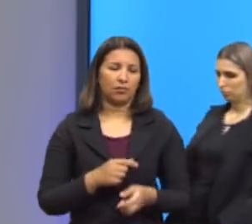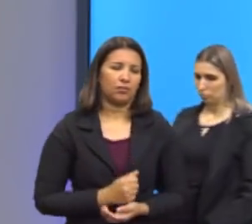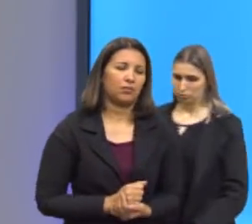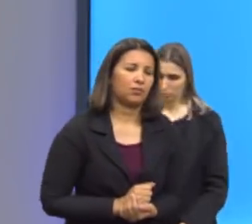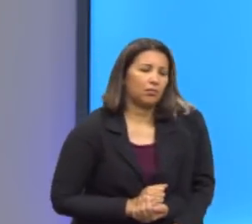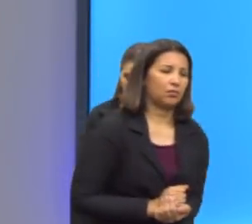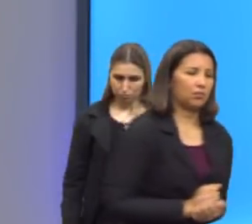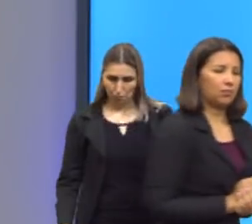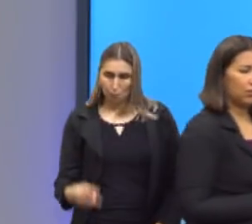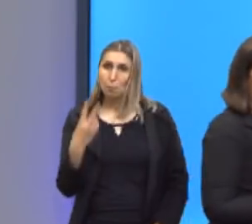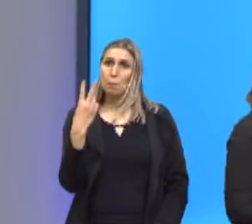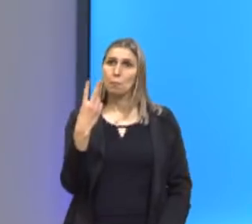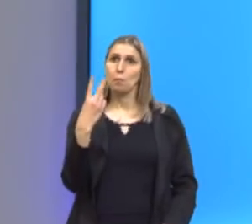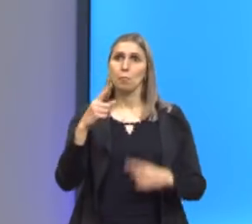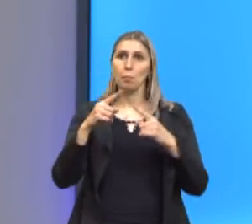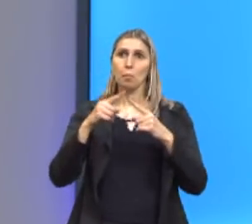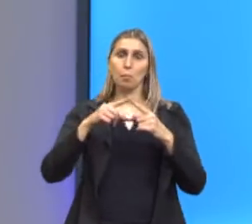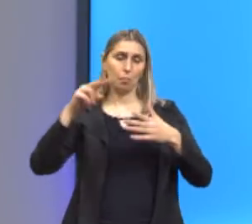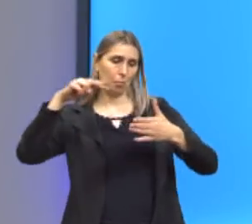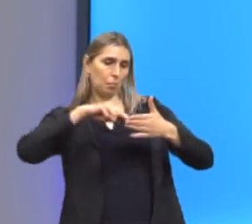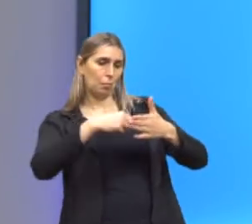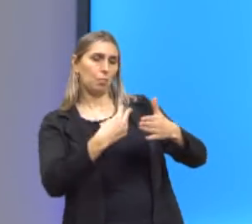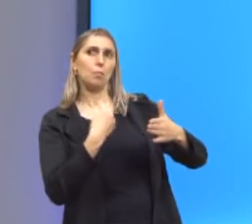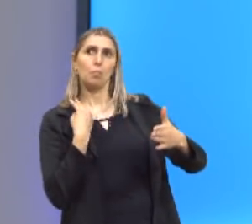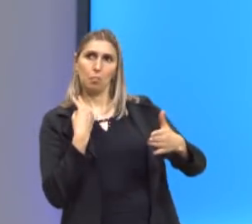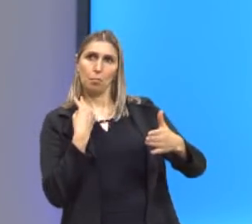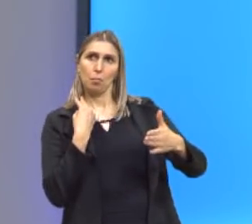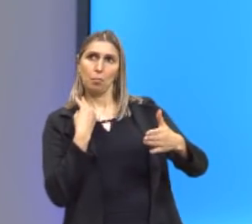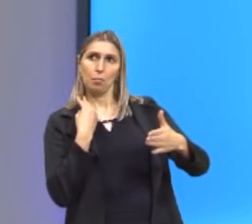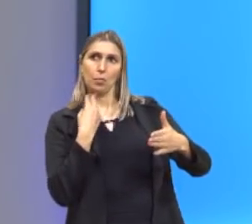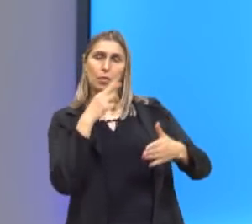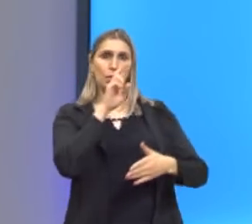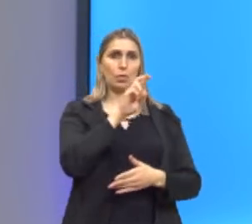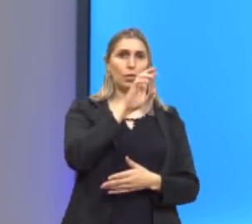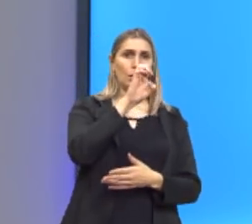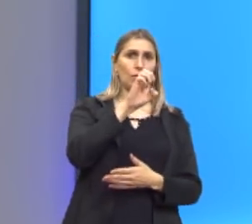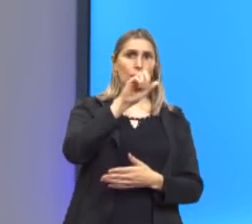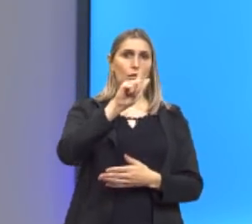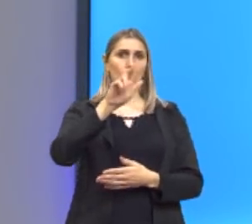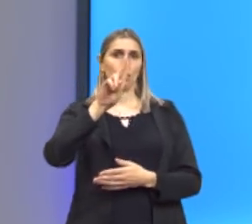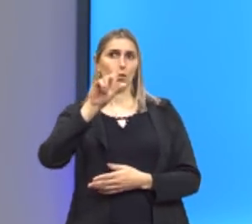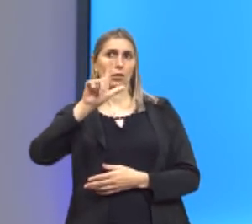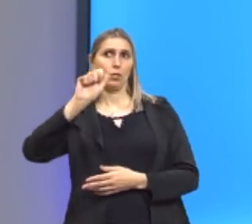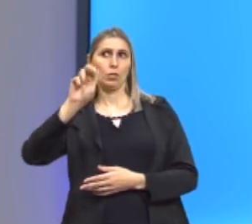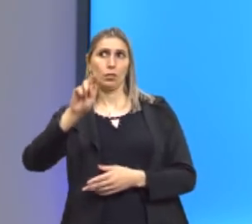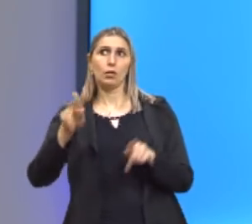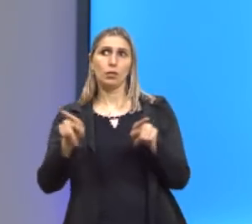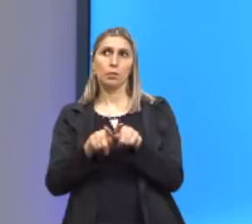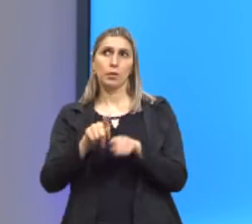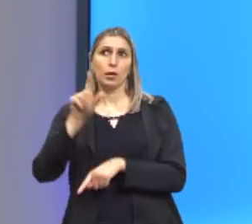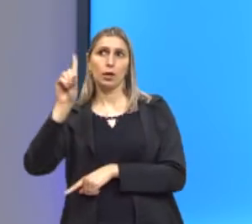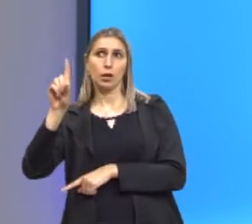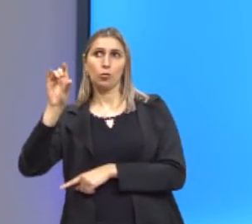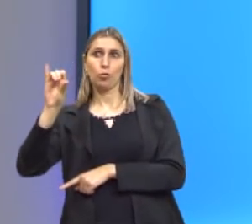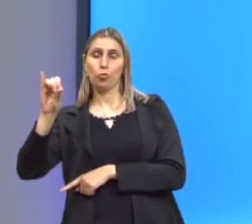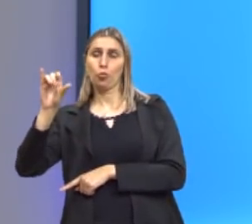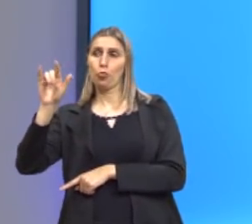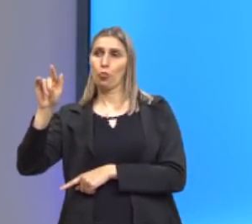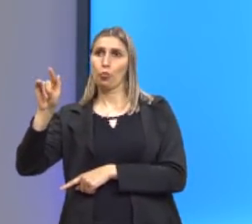de reflexão, a regular e a difusa. Nas duas, primeiro